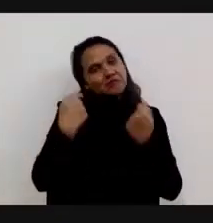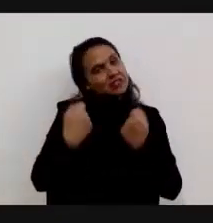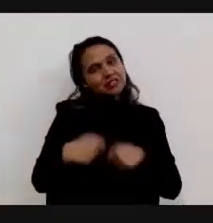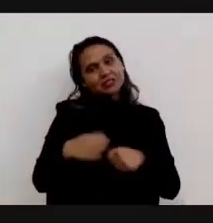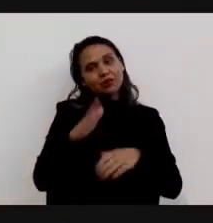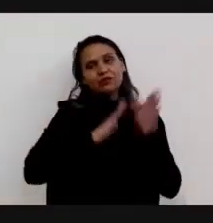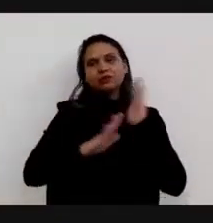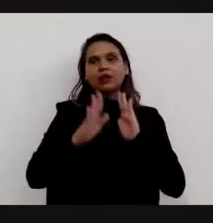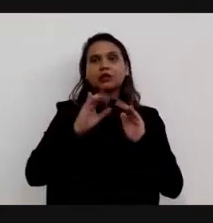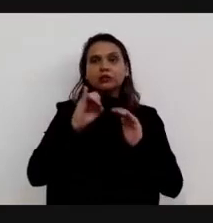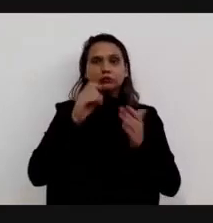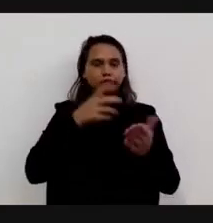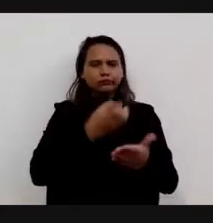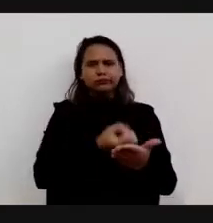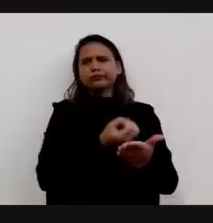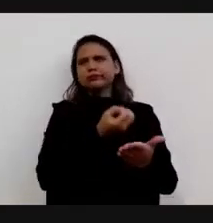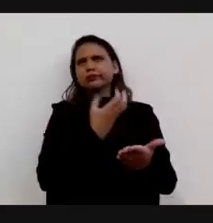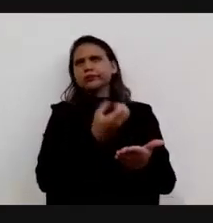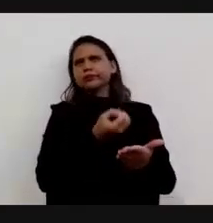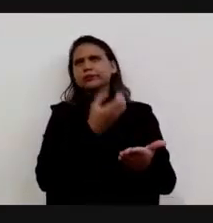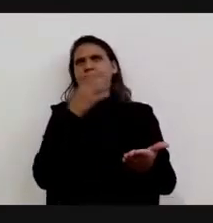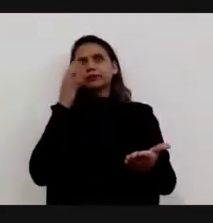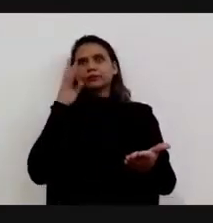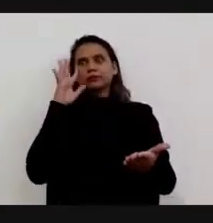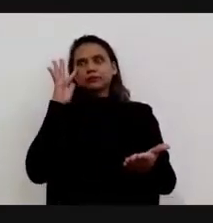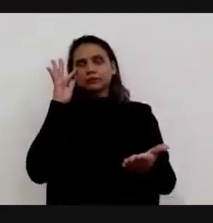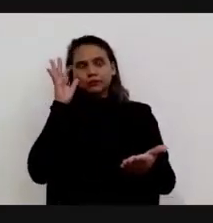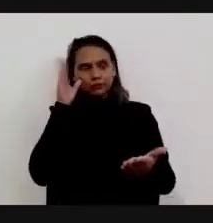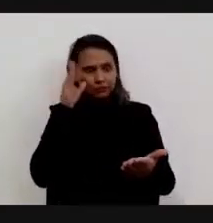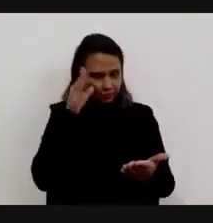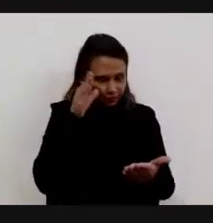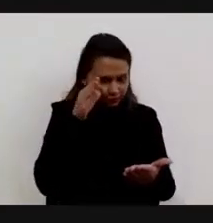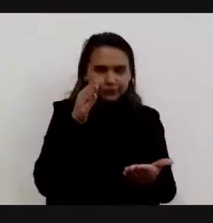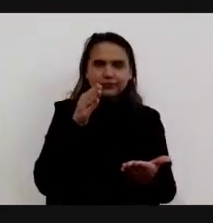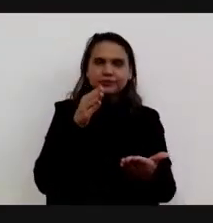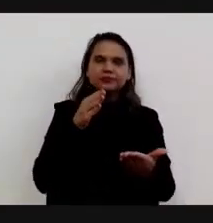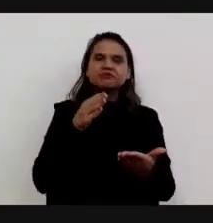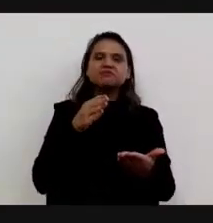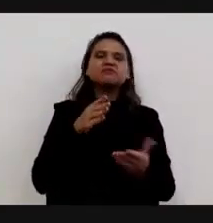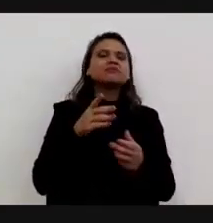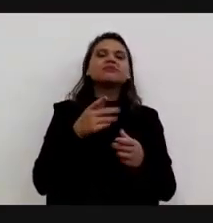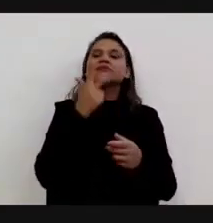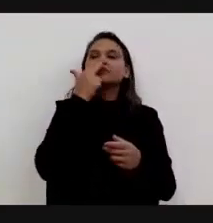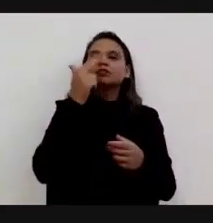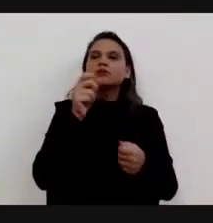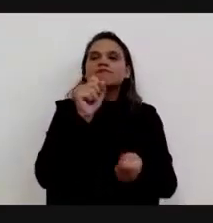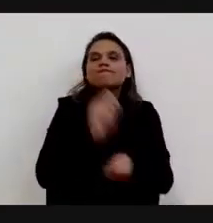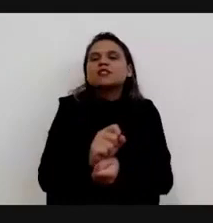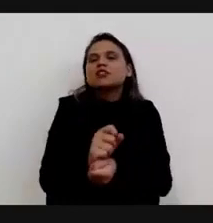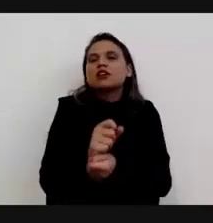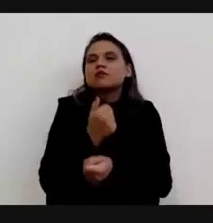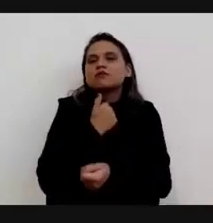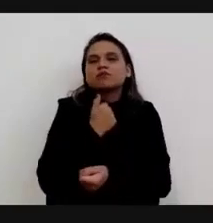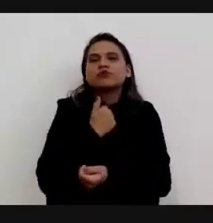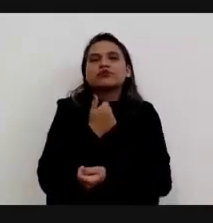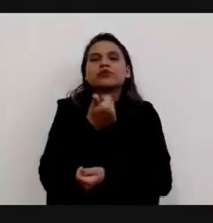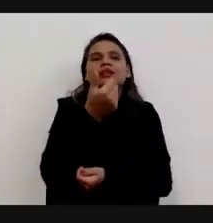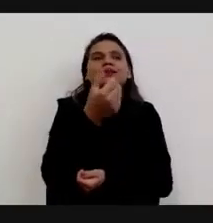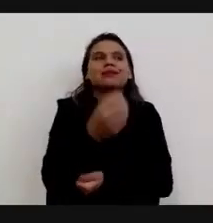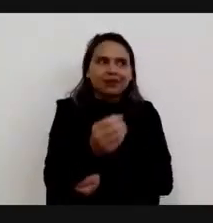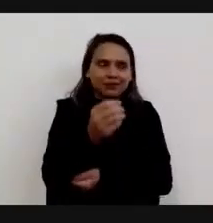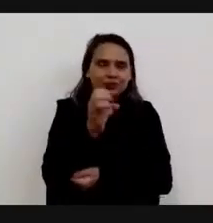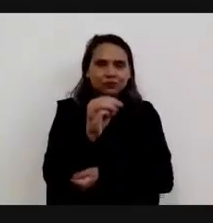curiosidade mórbida. Não existe nada que não possa esperar 10, 15, 20 minutos. Você pode ter horários para ver o